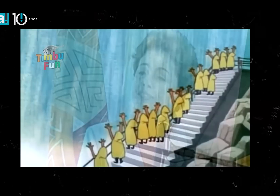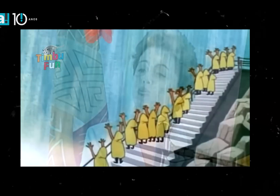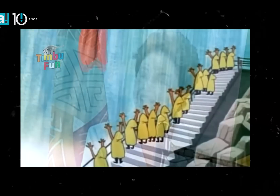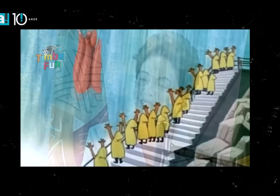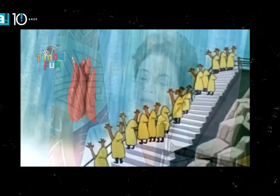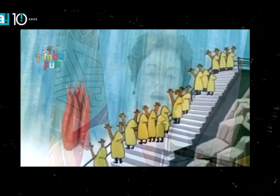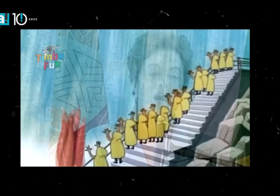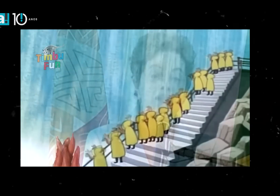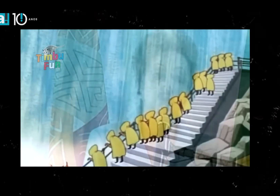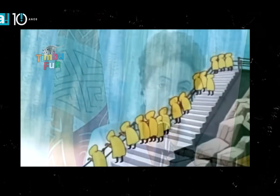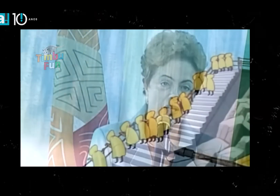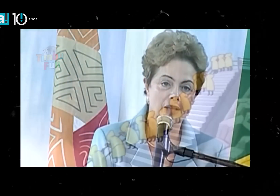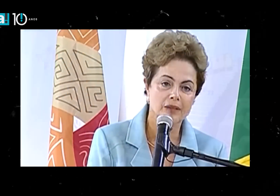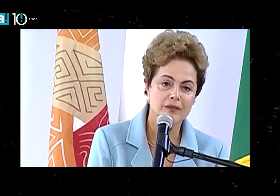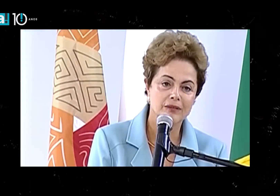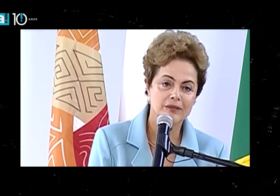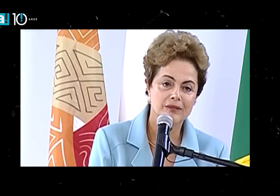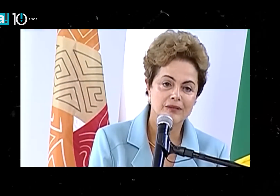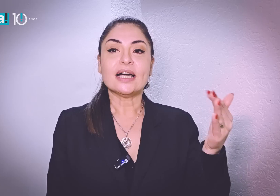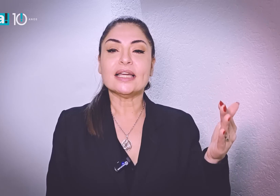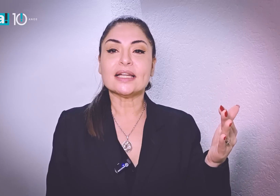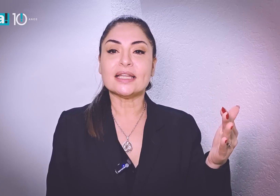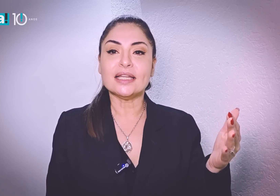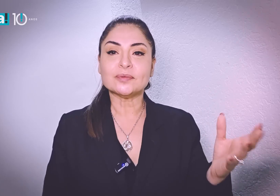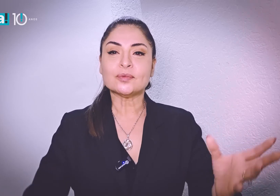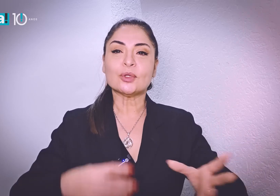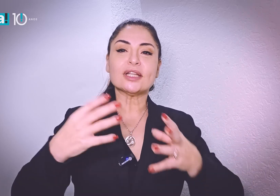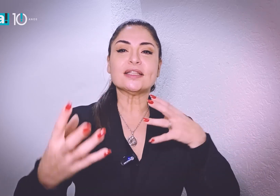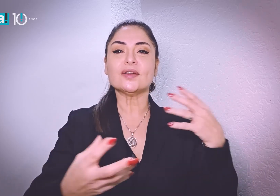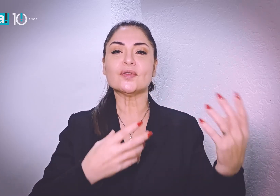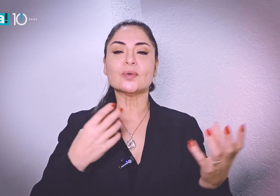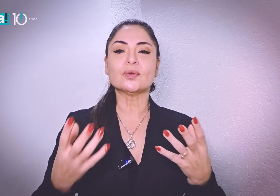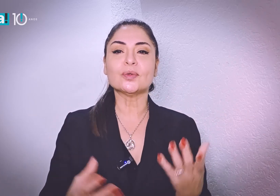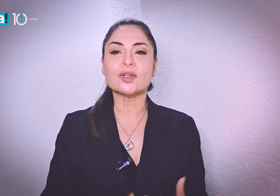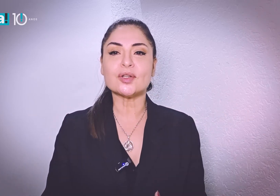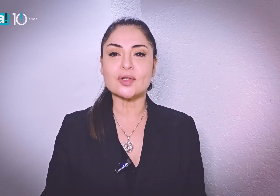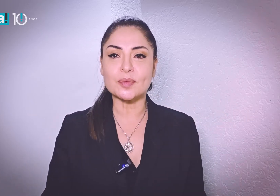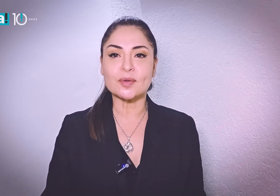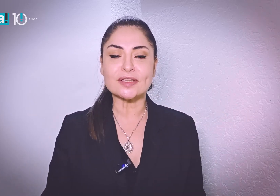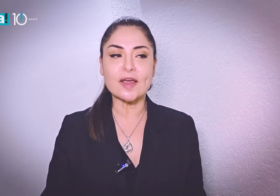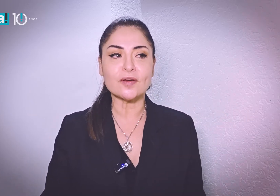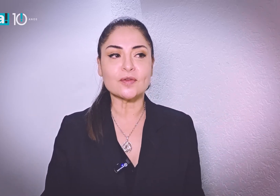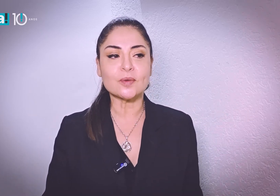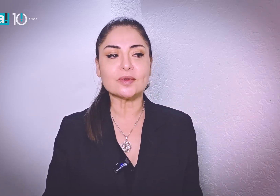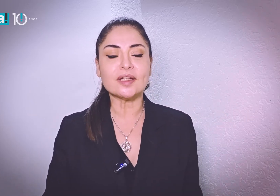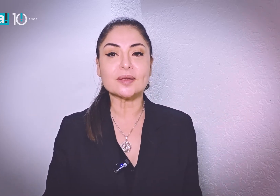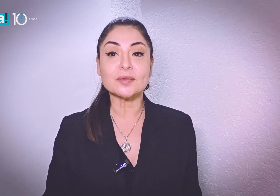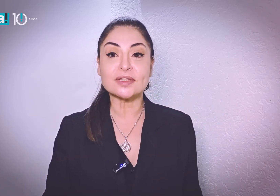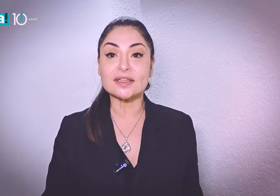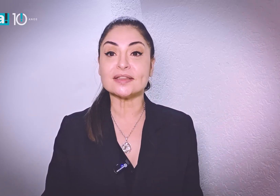Eu tô saudando a mandioca. Aí aqui toda a desenvoltura de Dilma Rousseff